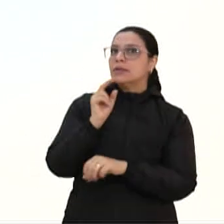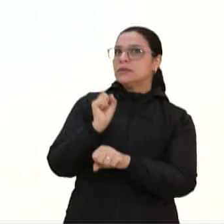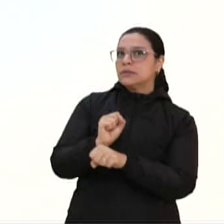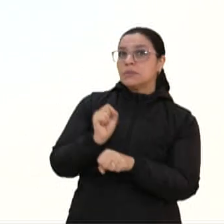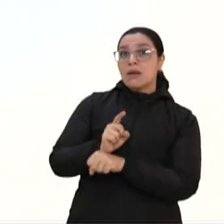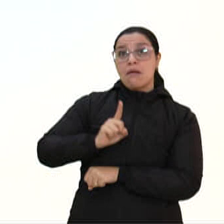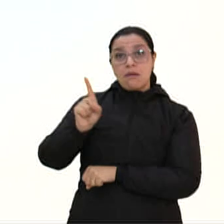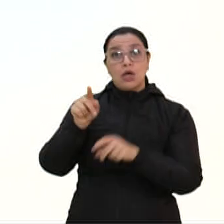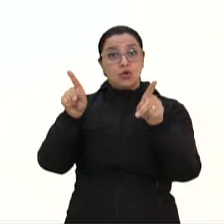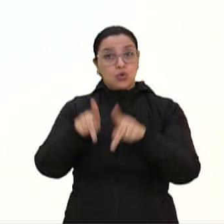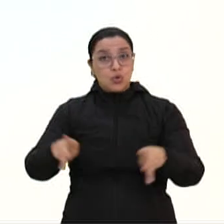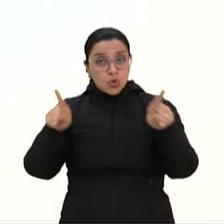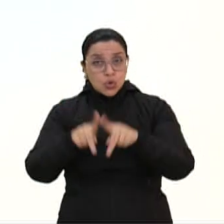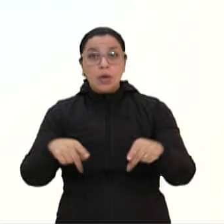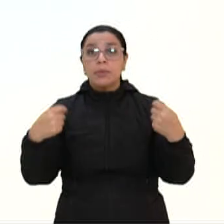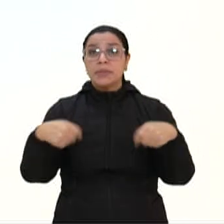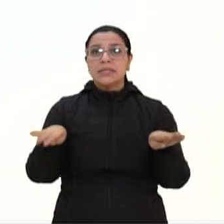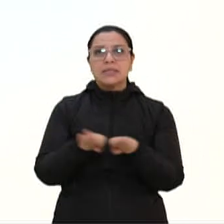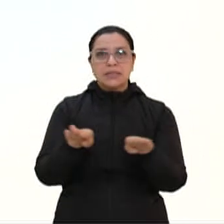de lá tem o direito a